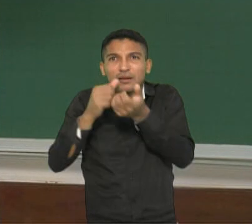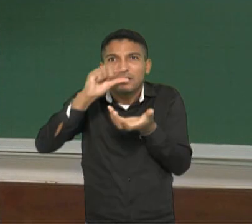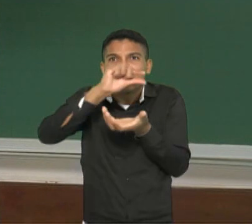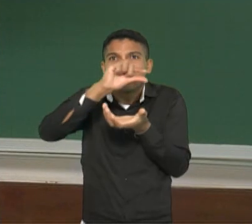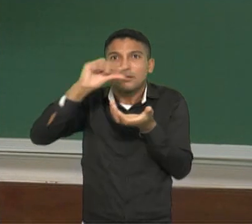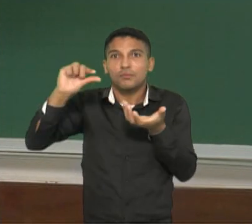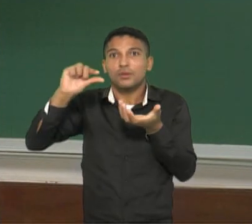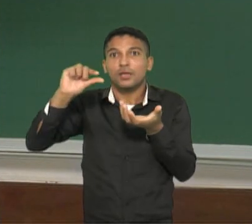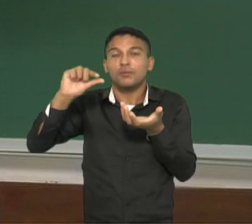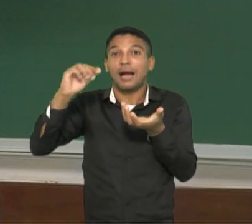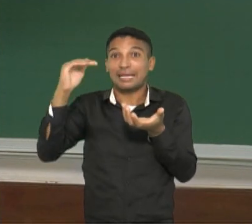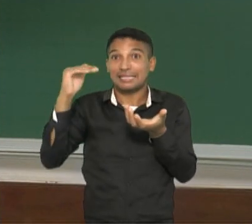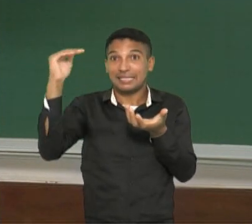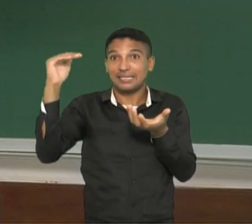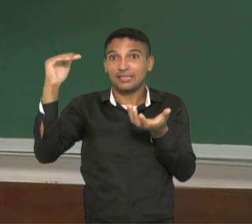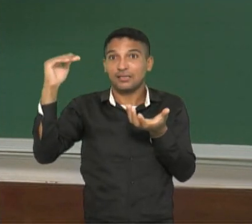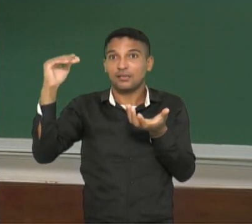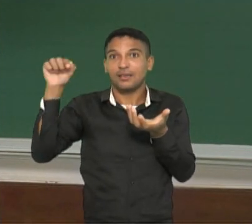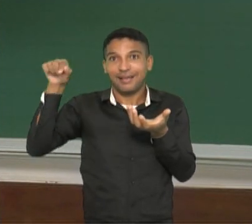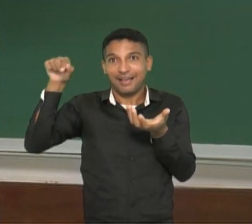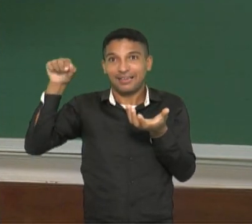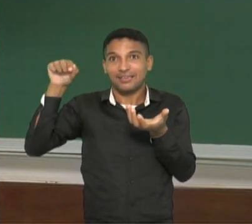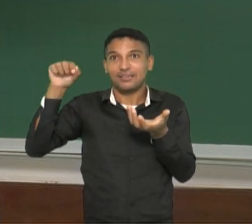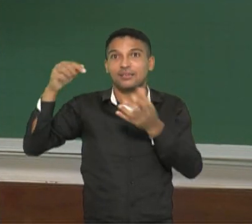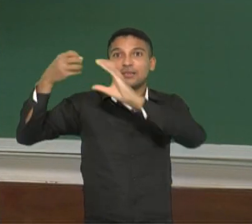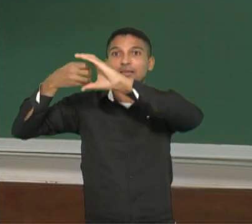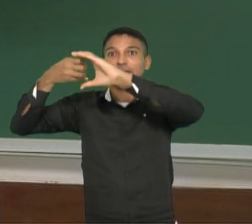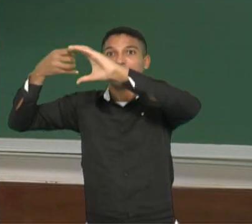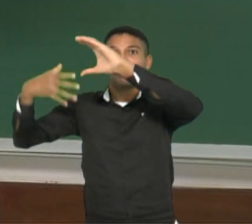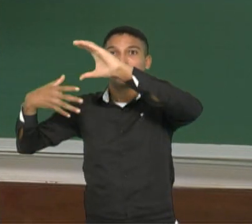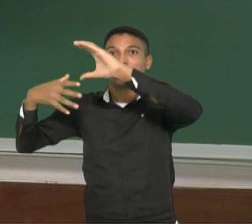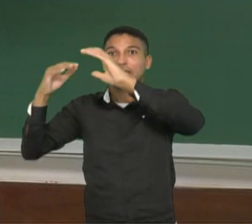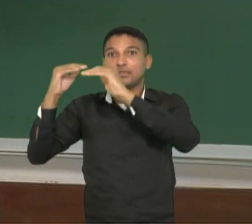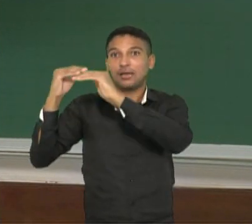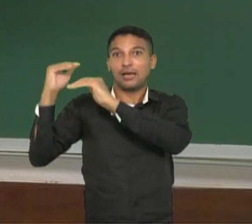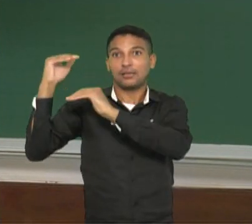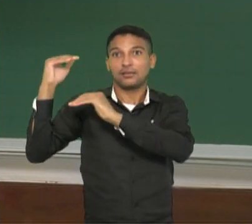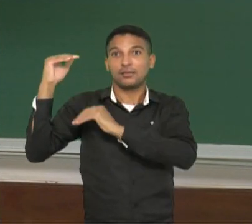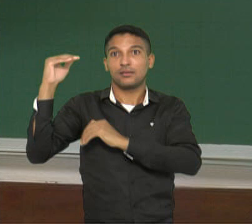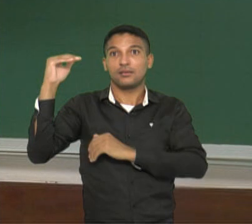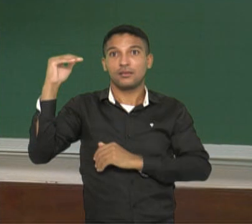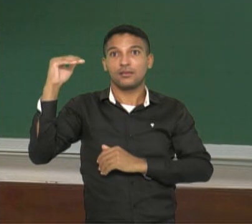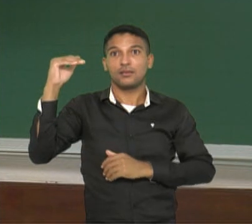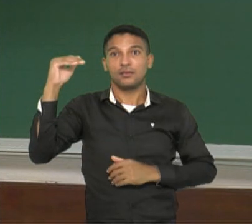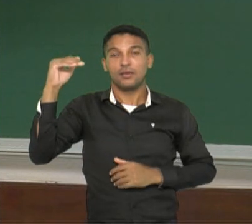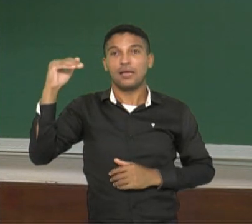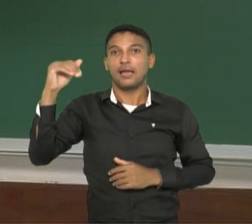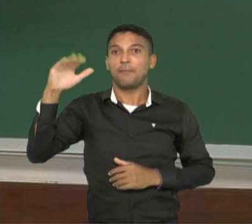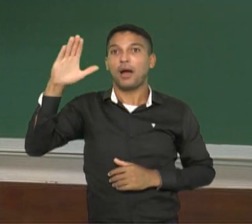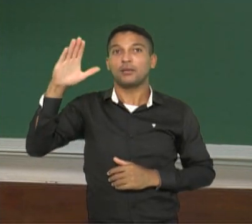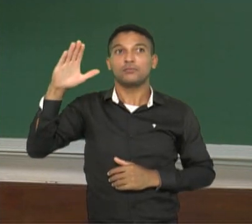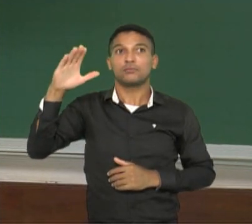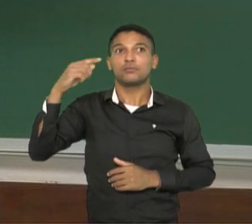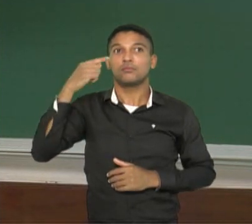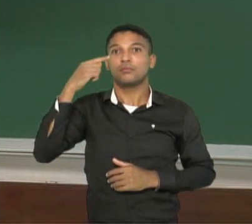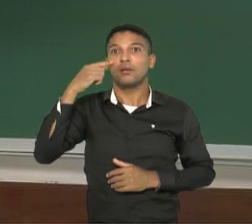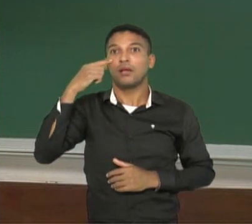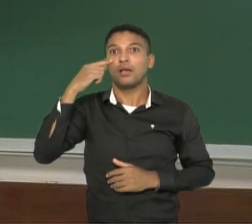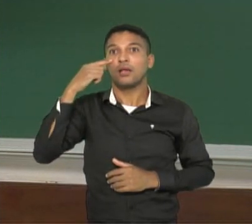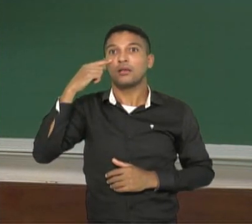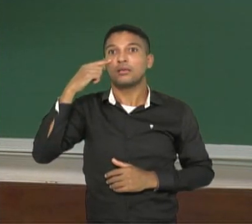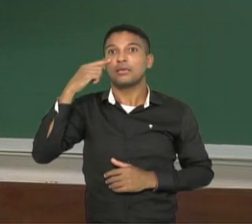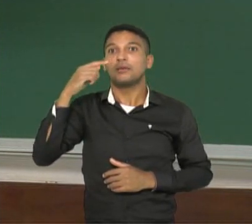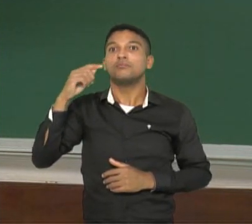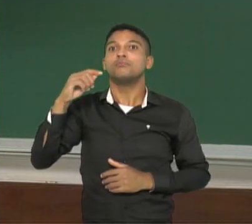que nas áreas que estão aqui próximas ao estado do Rio Grande do Sul. Essas áreas têm uma latitude muito maior, o que vai fazer com que